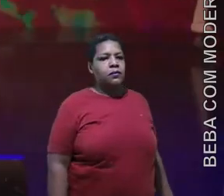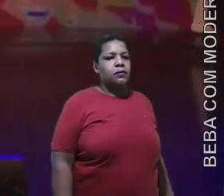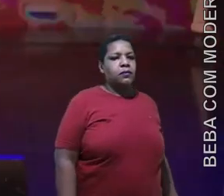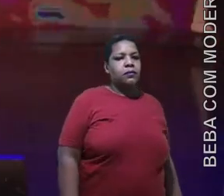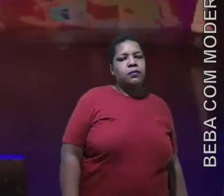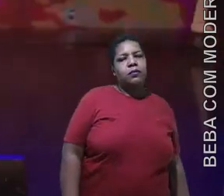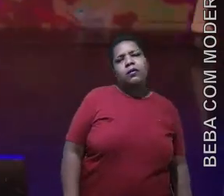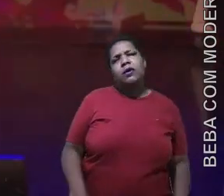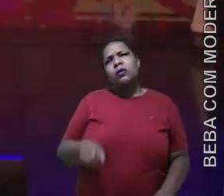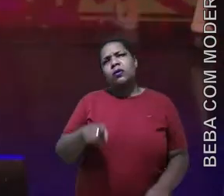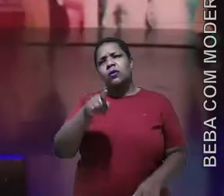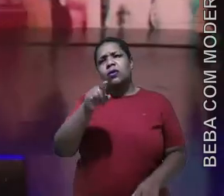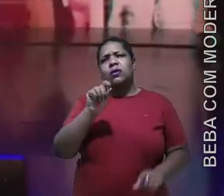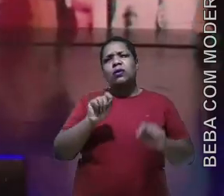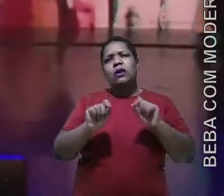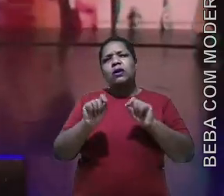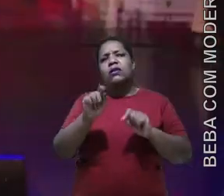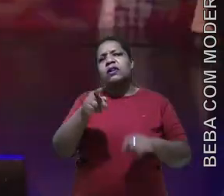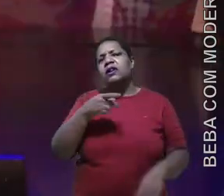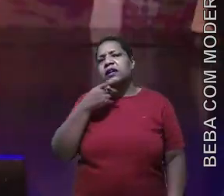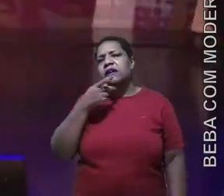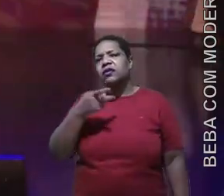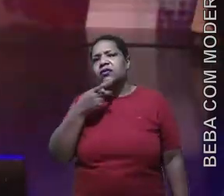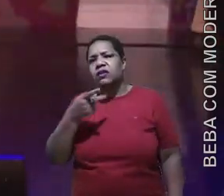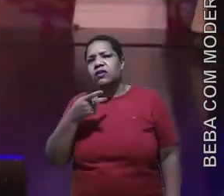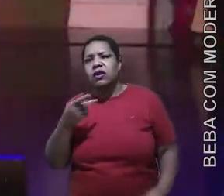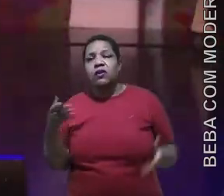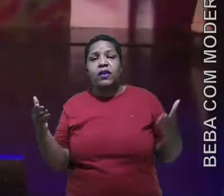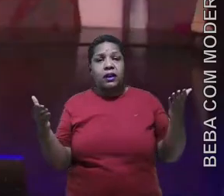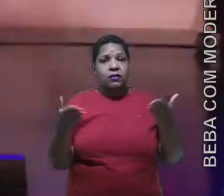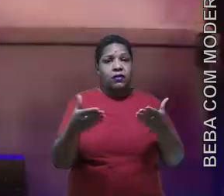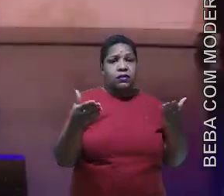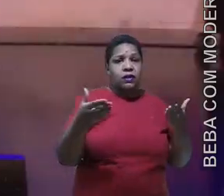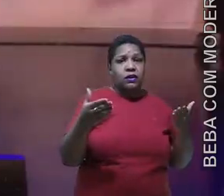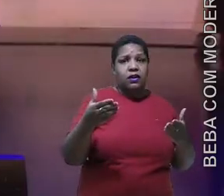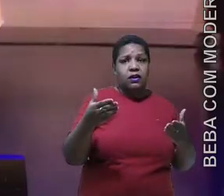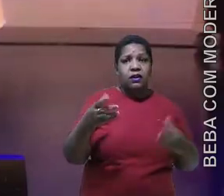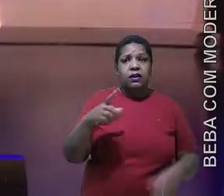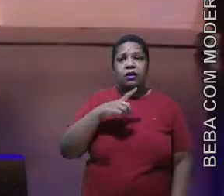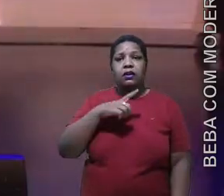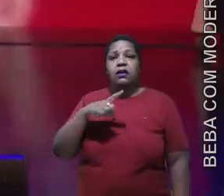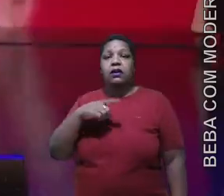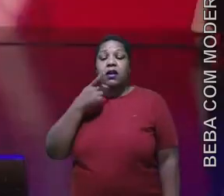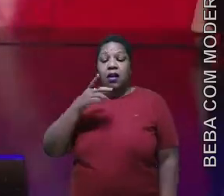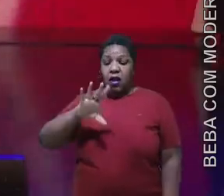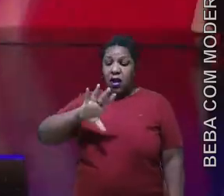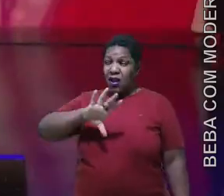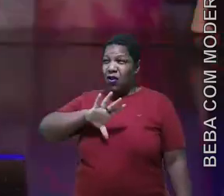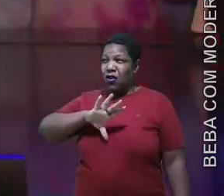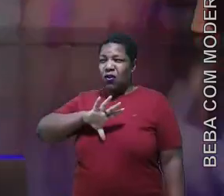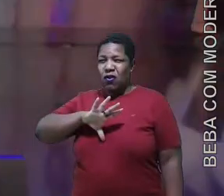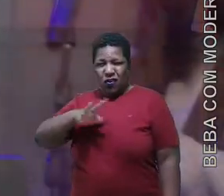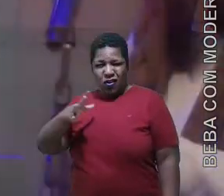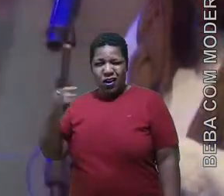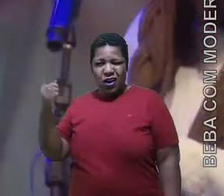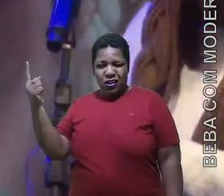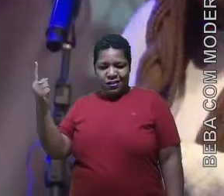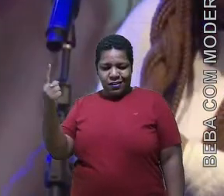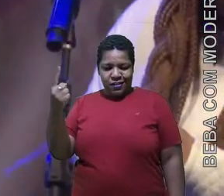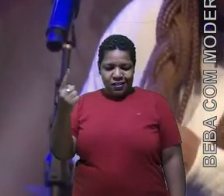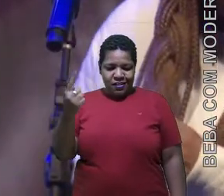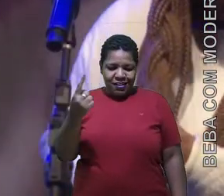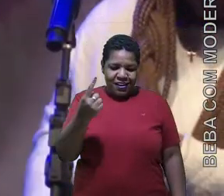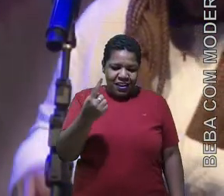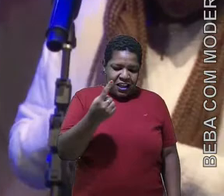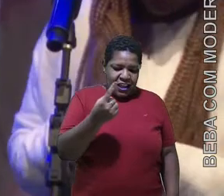você e agora já coragem não é